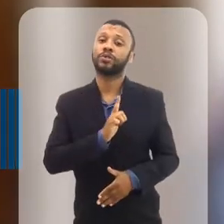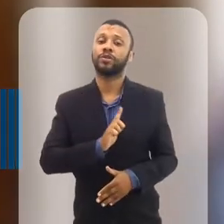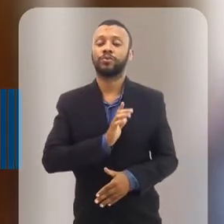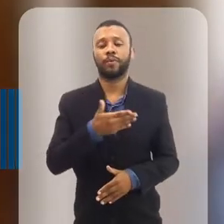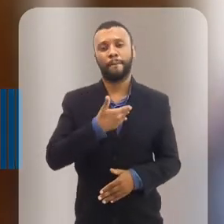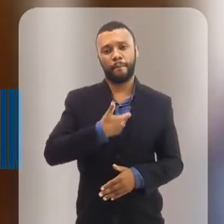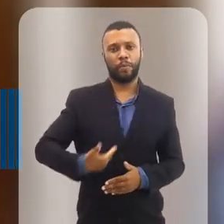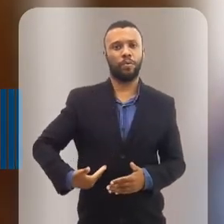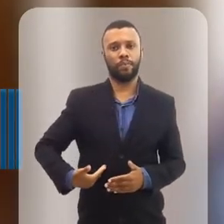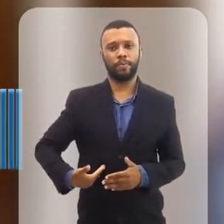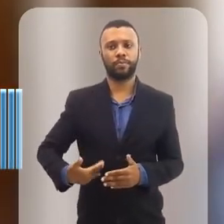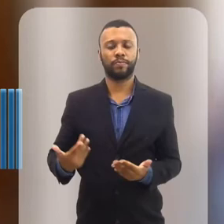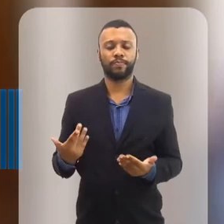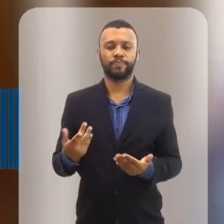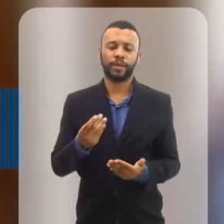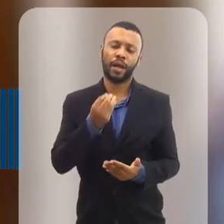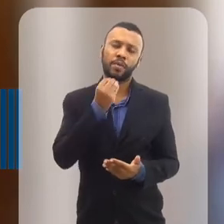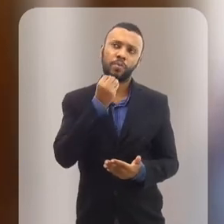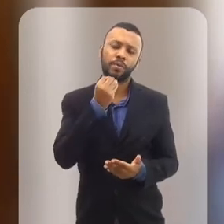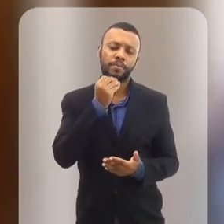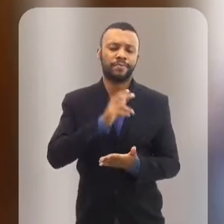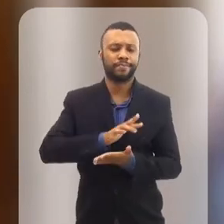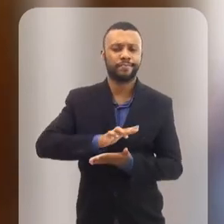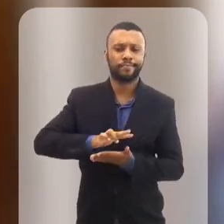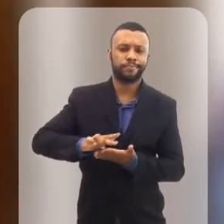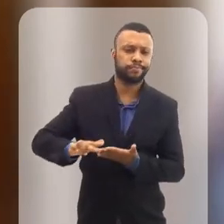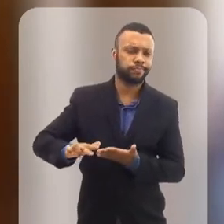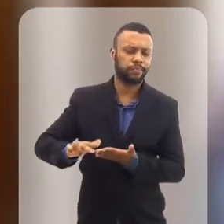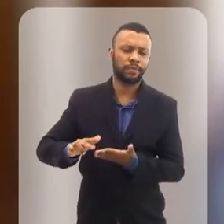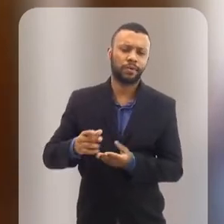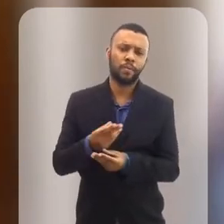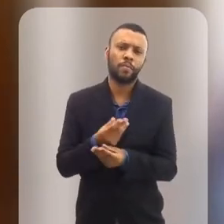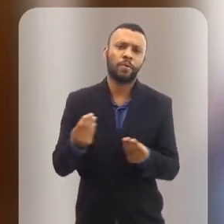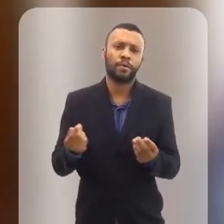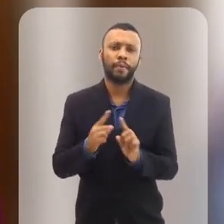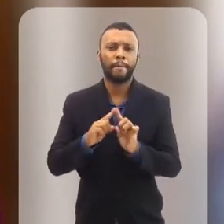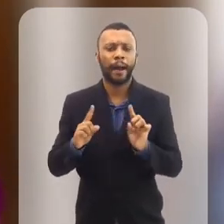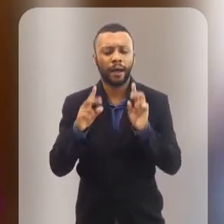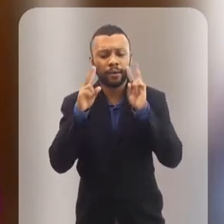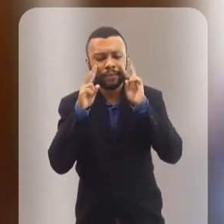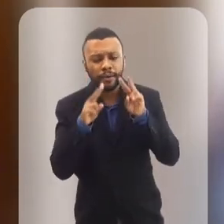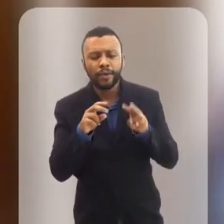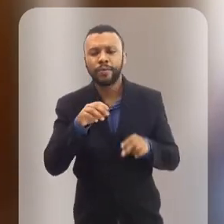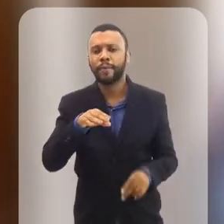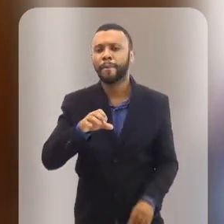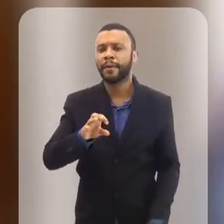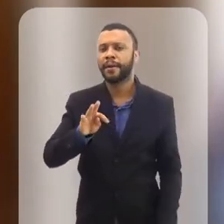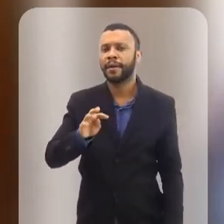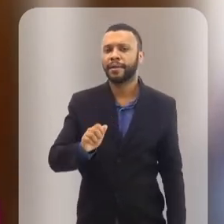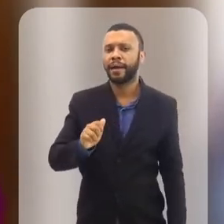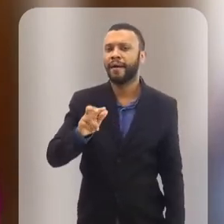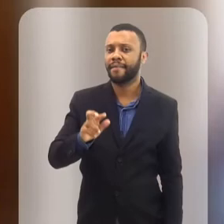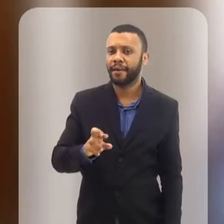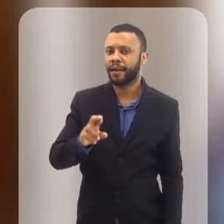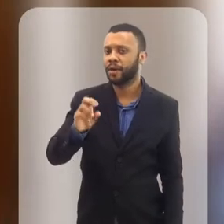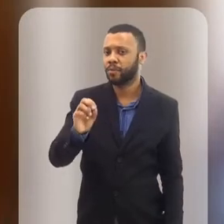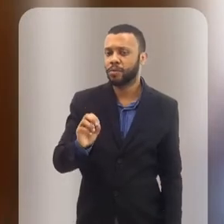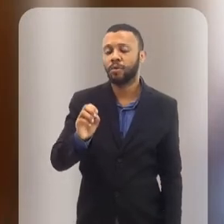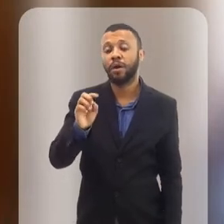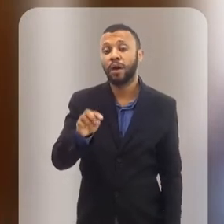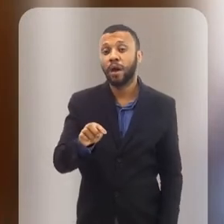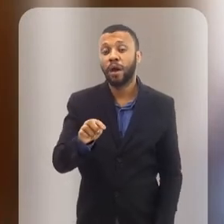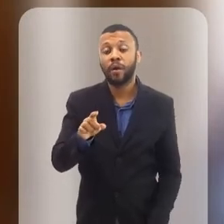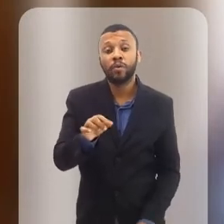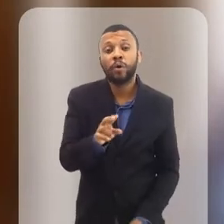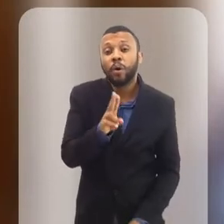público, as possibilidades são muito grandes, mas eu vejo o metaverso sendo muito utilizado, por exemplo,